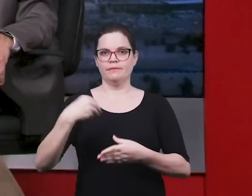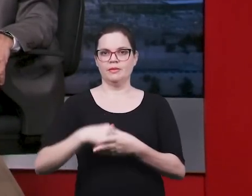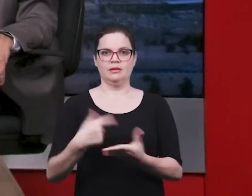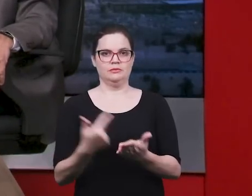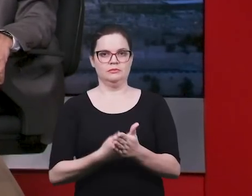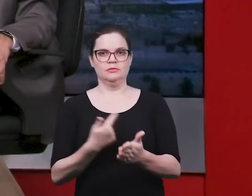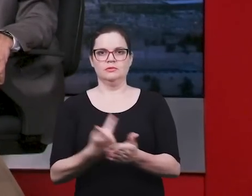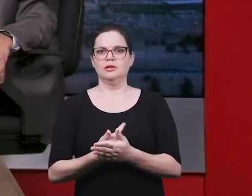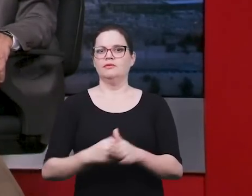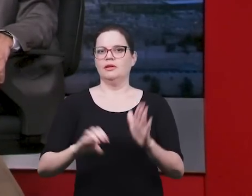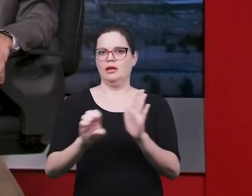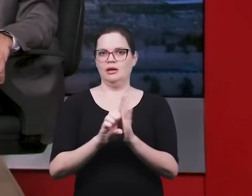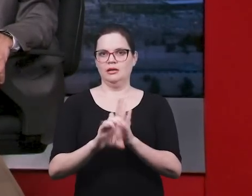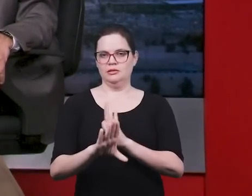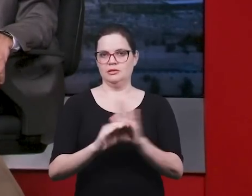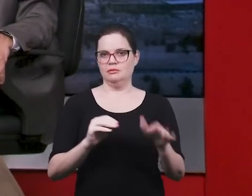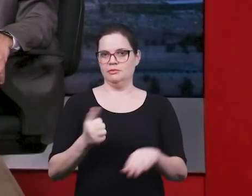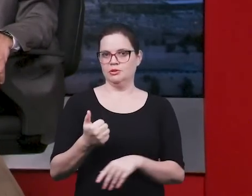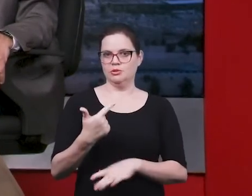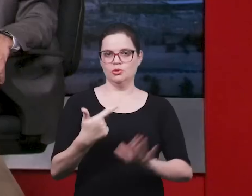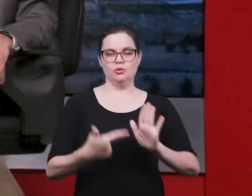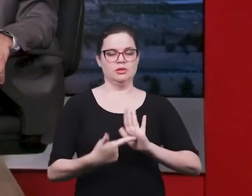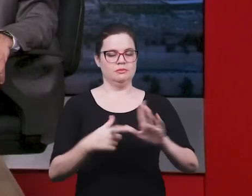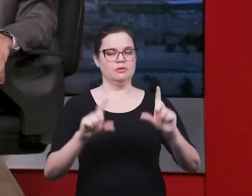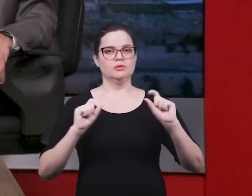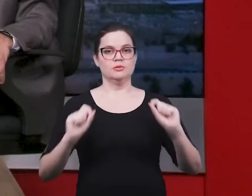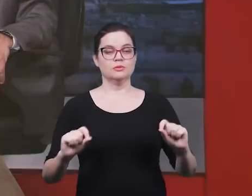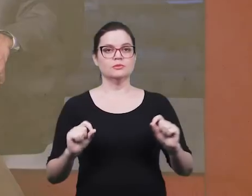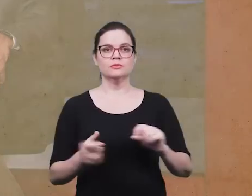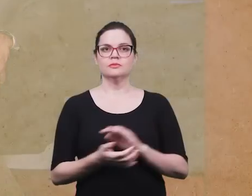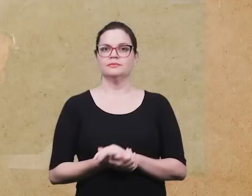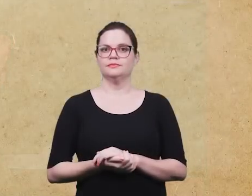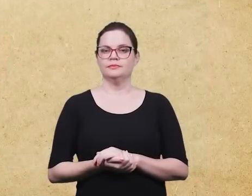do Êxodo, no capítulo 12, ele diz o seguinte,